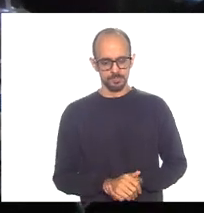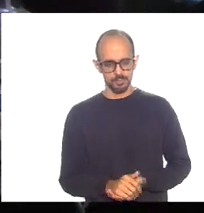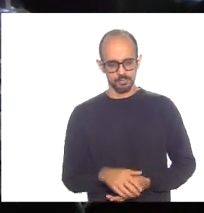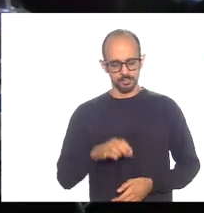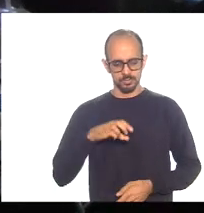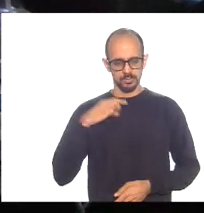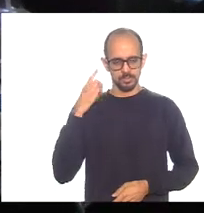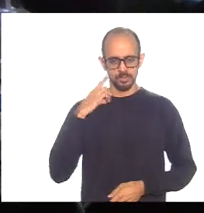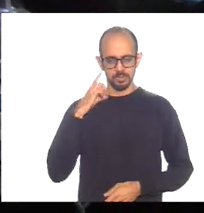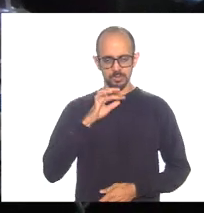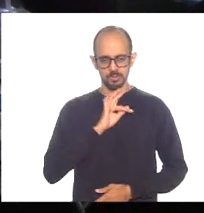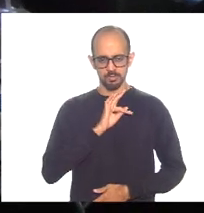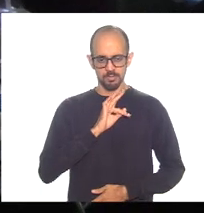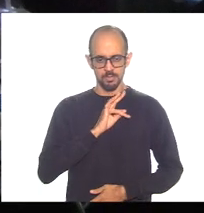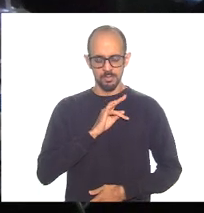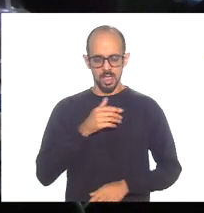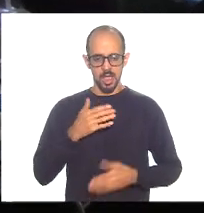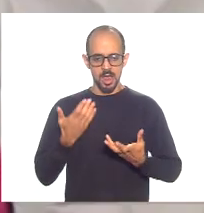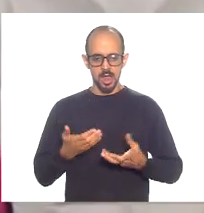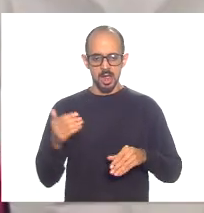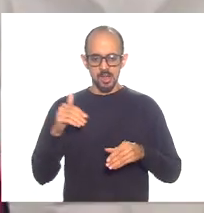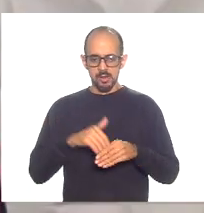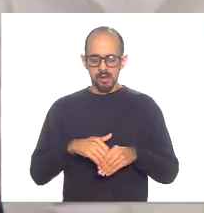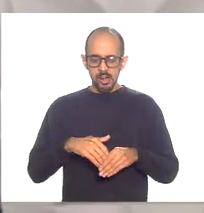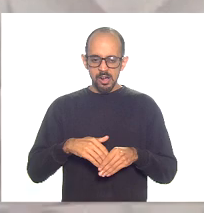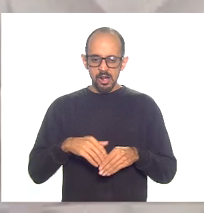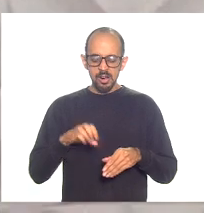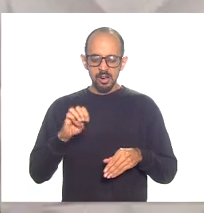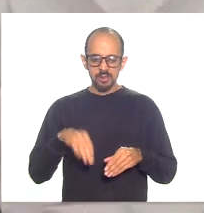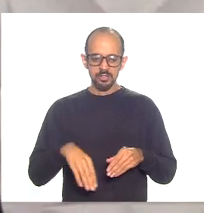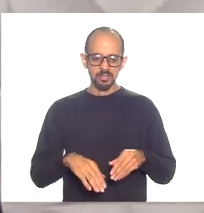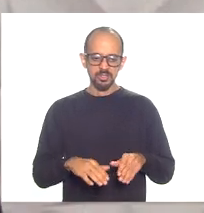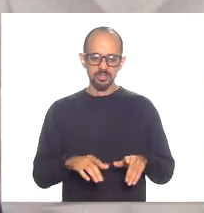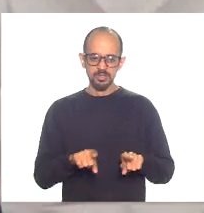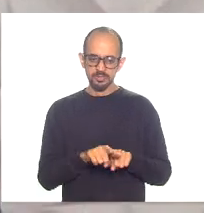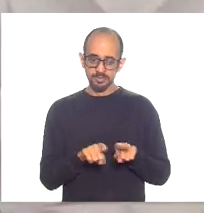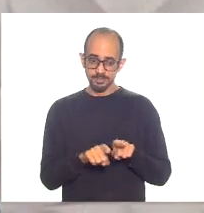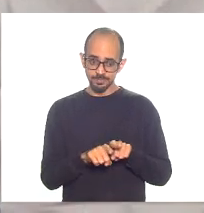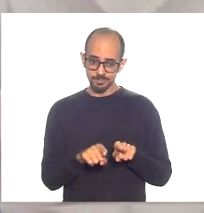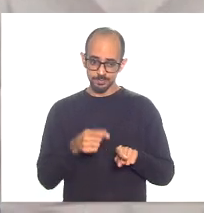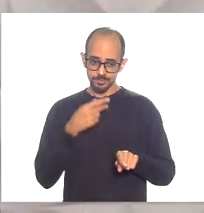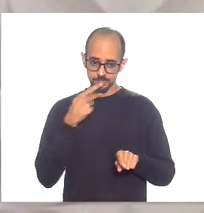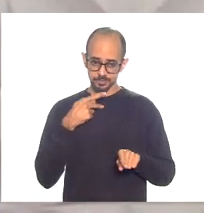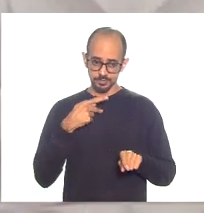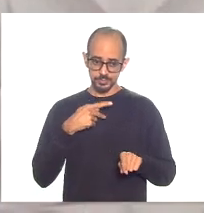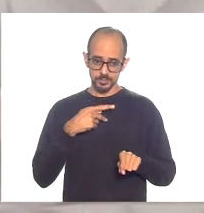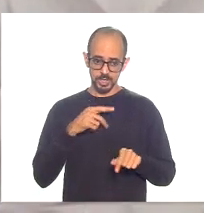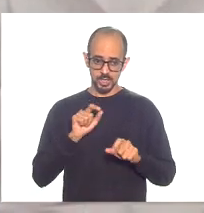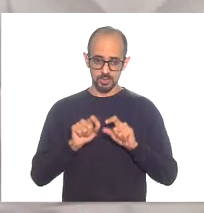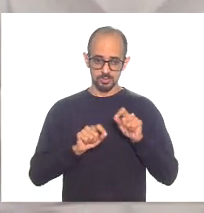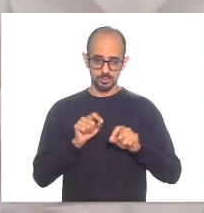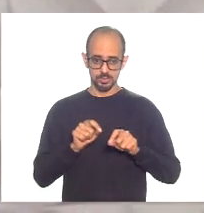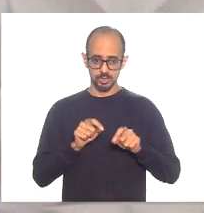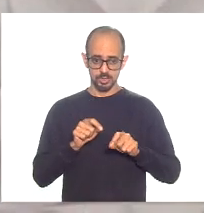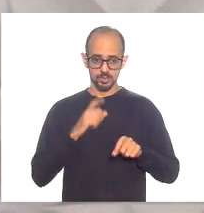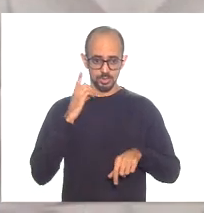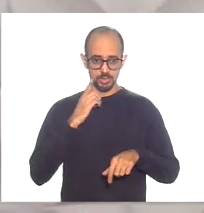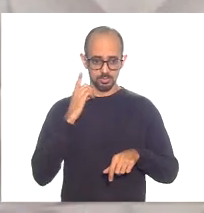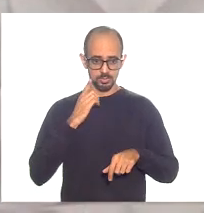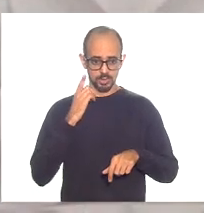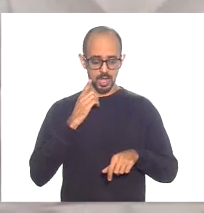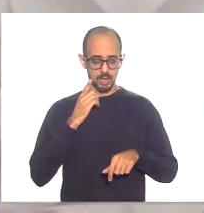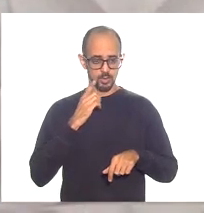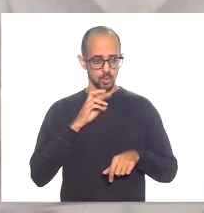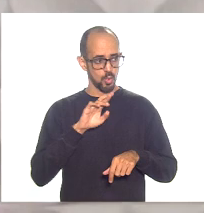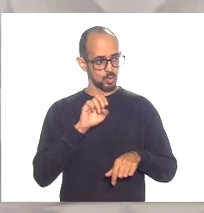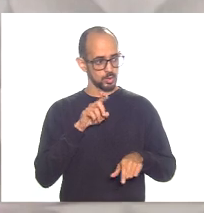Deputada Marta Rocha. Eu quero dar meu voto favorável e dizer aqui que o deputado Rodrigo Bacelar, em muitos